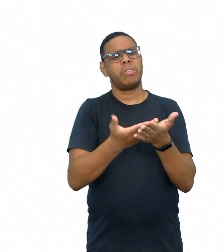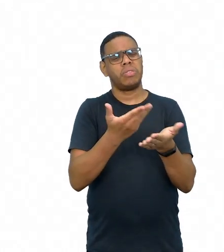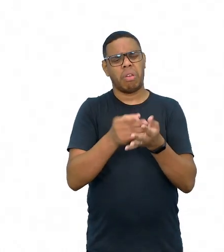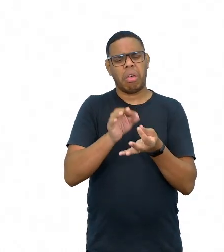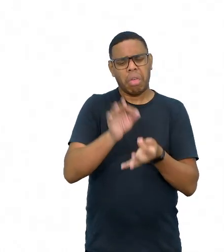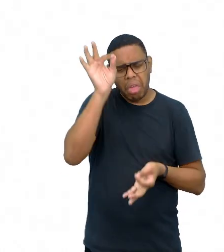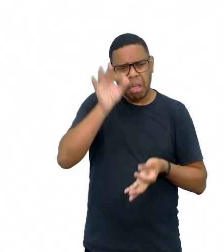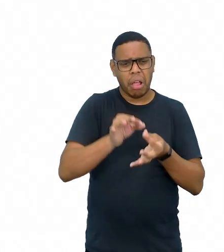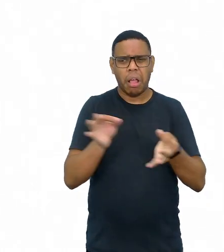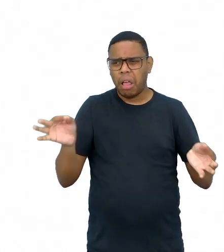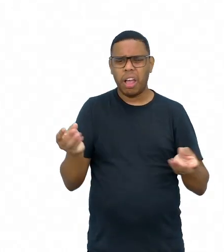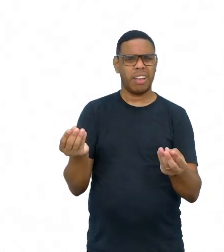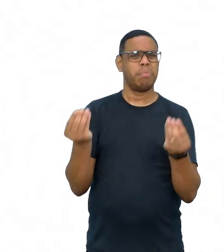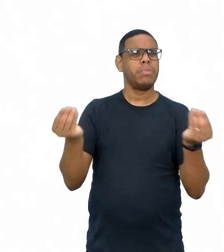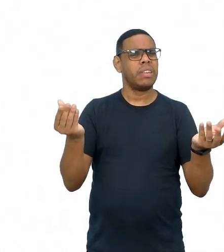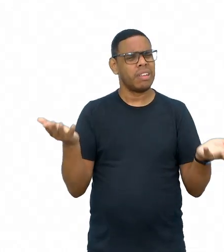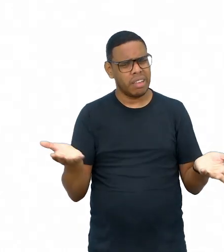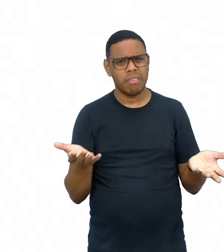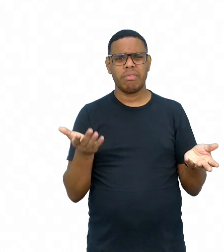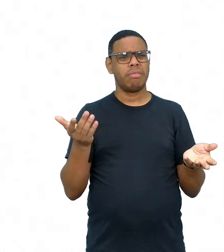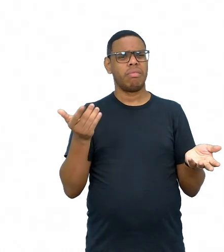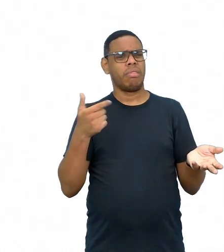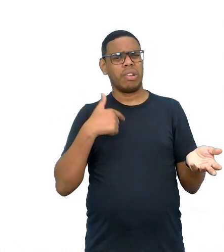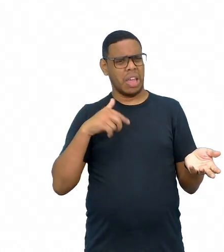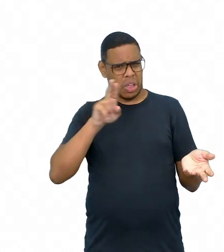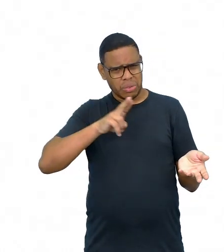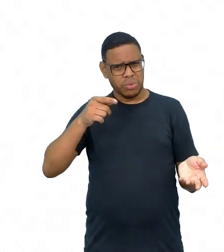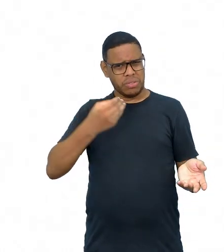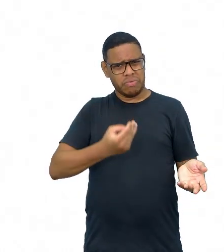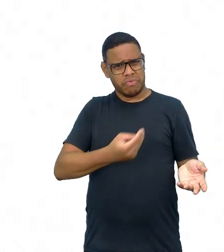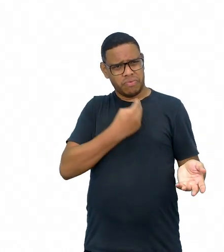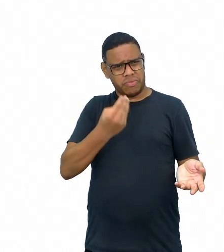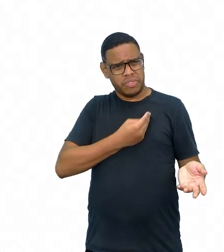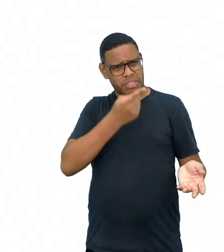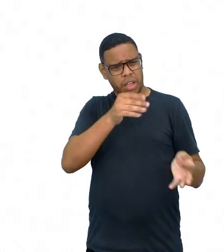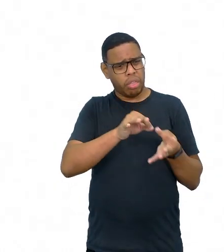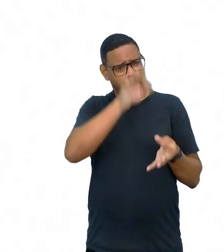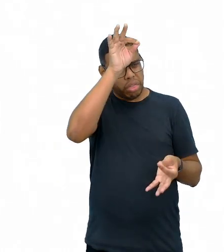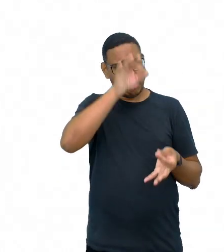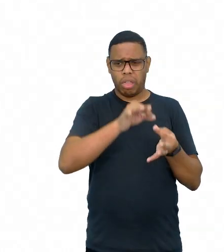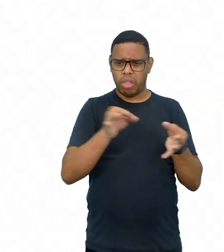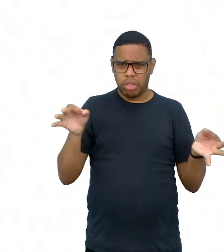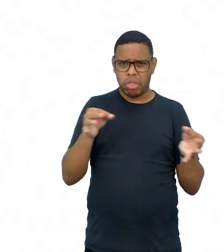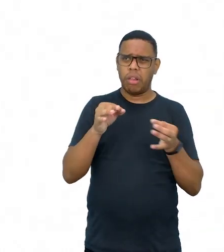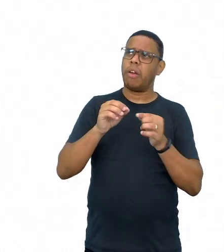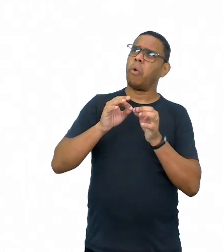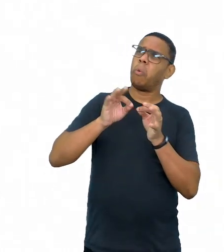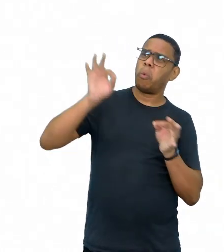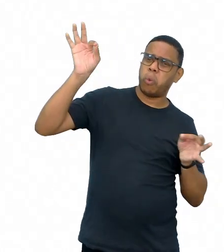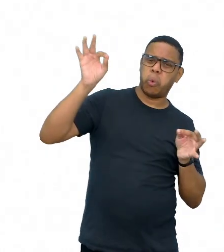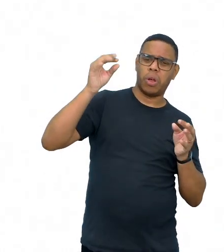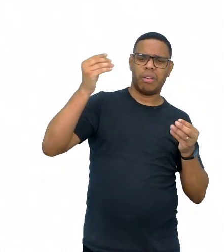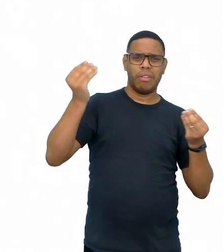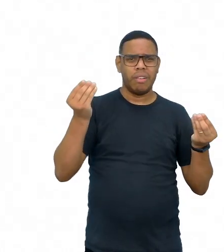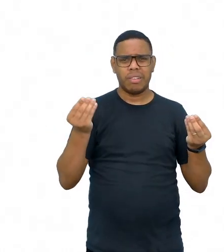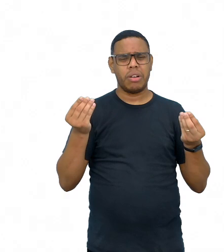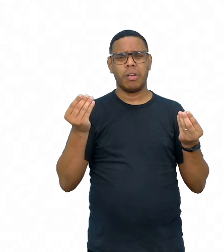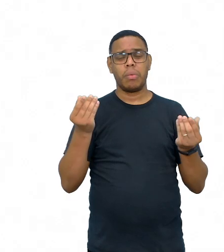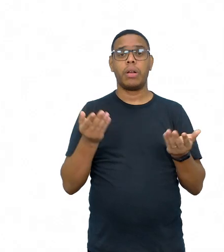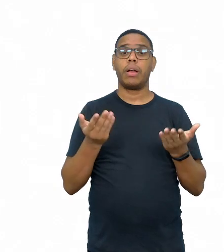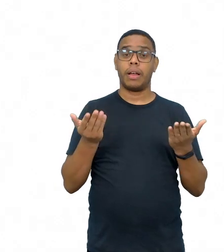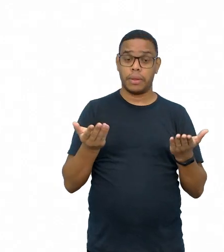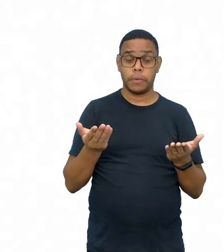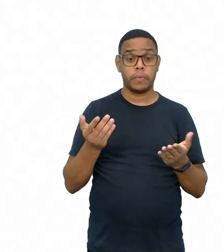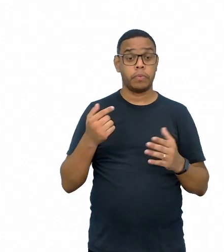essas relações métricas, né? Aonde eu vou usar esses conhecimentos que estão sendo tratados? Então,